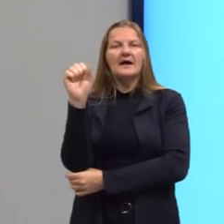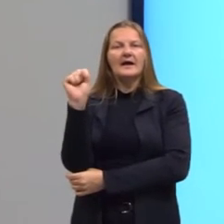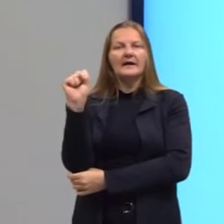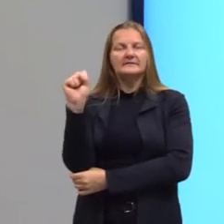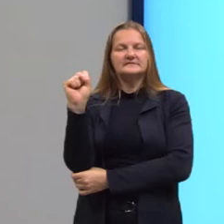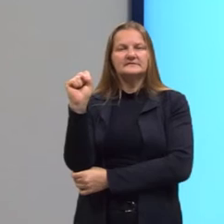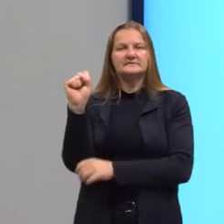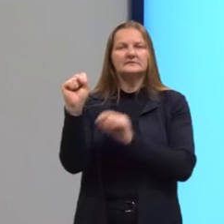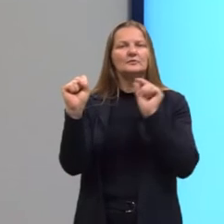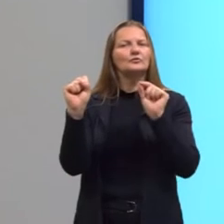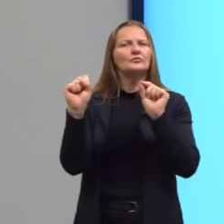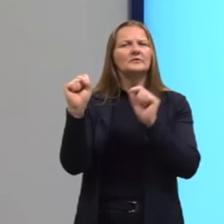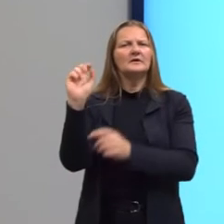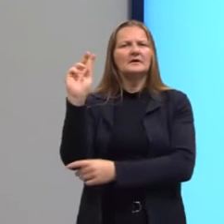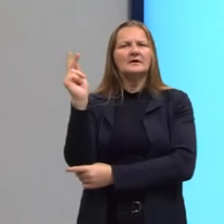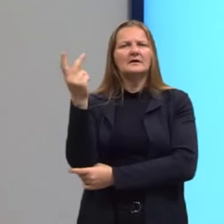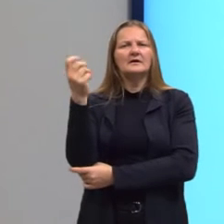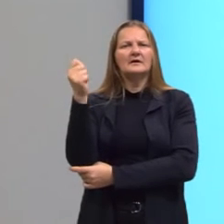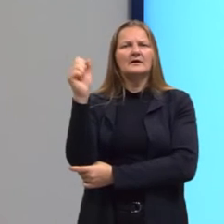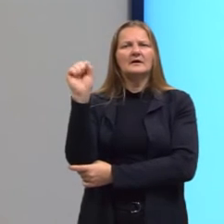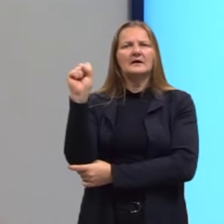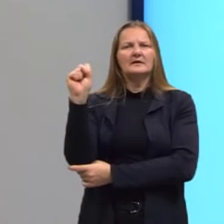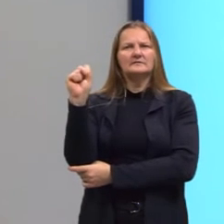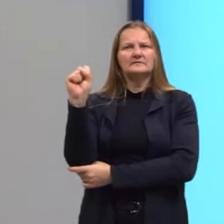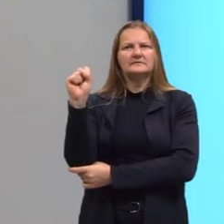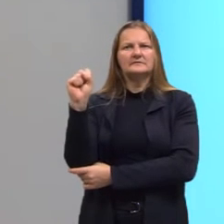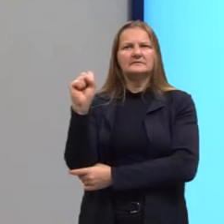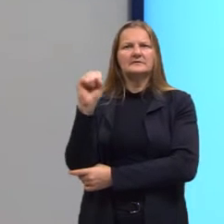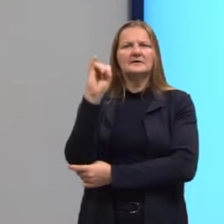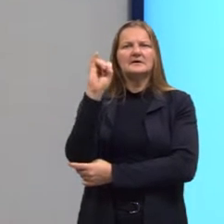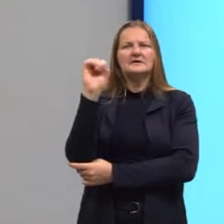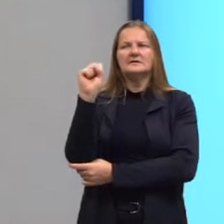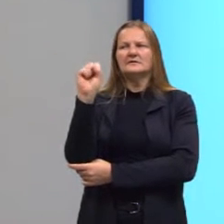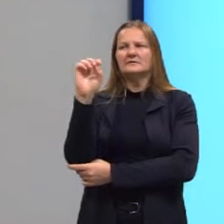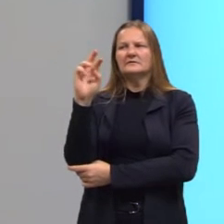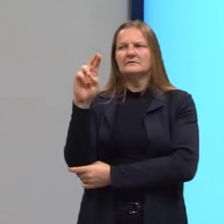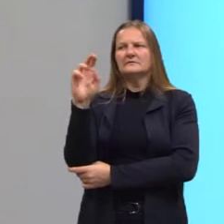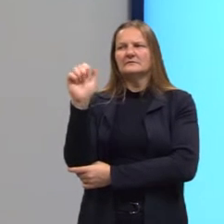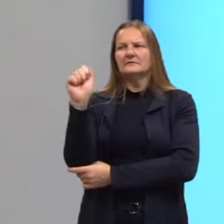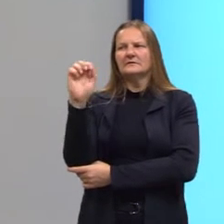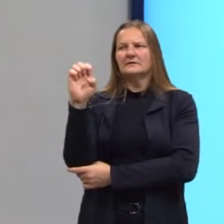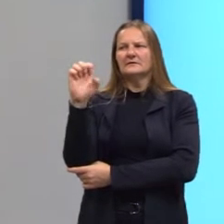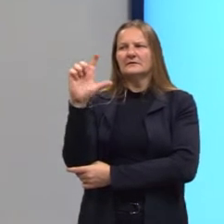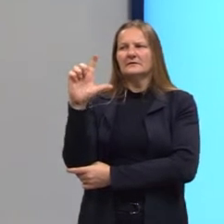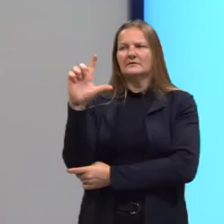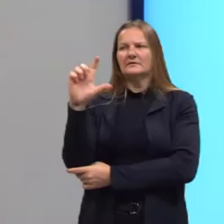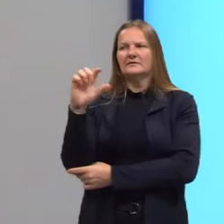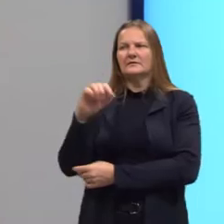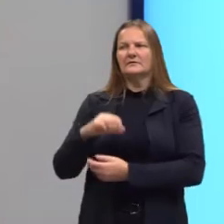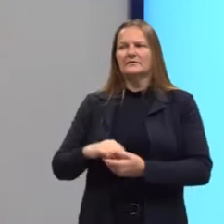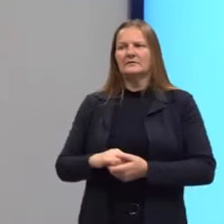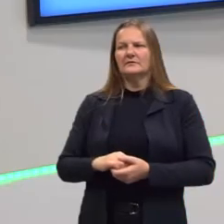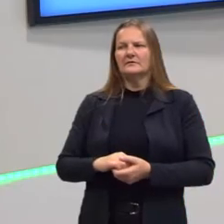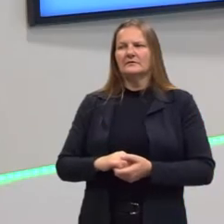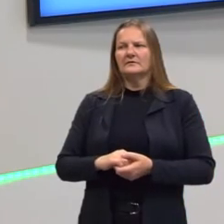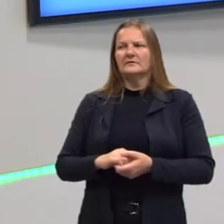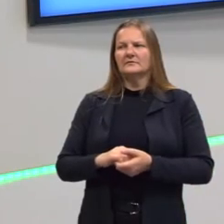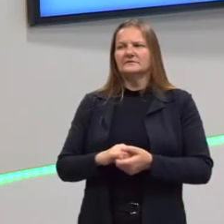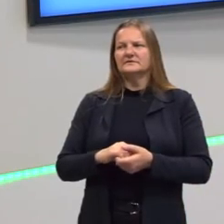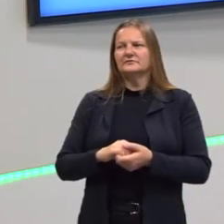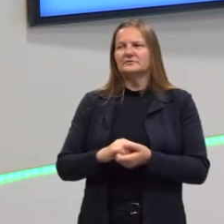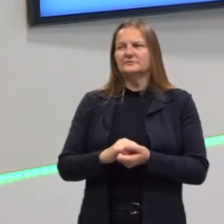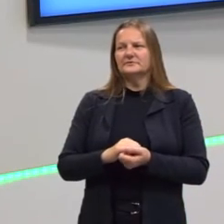porque eu tenho um reais aqui por causa de Israel Israel se vocês lembram lá daquelas do início